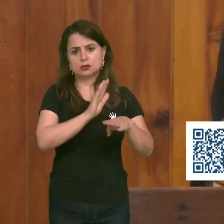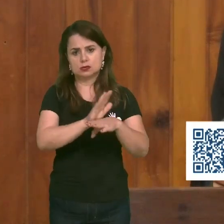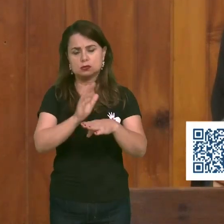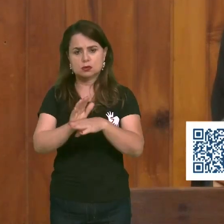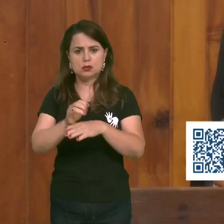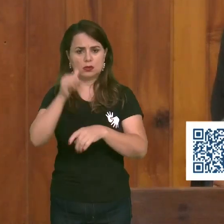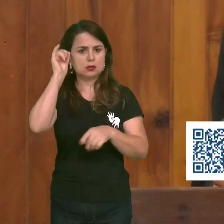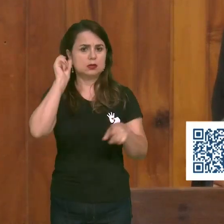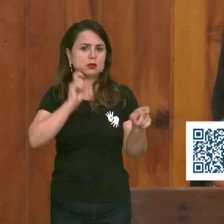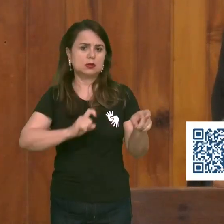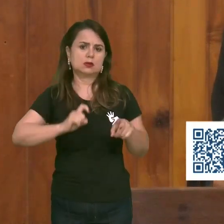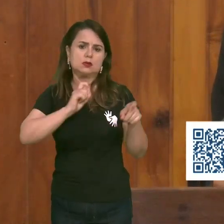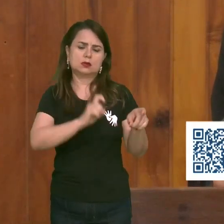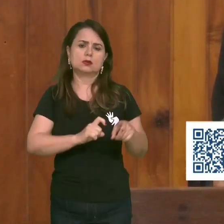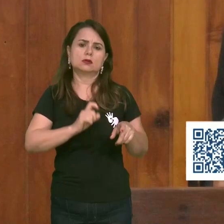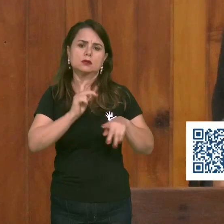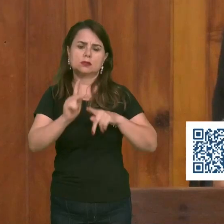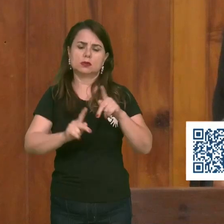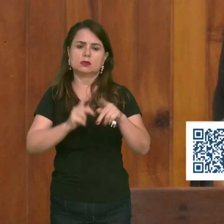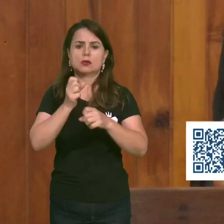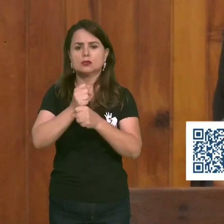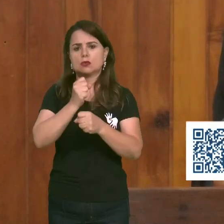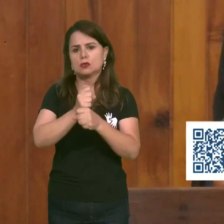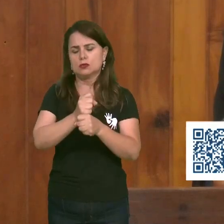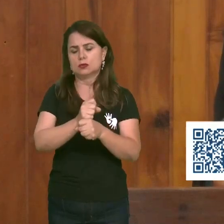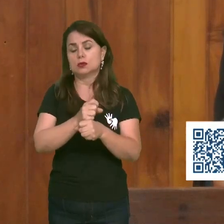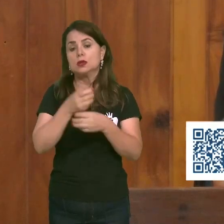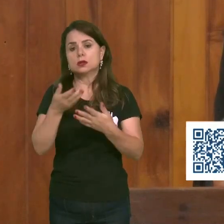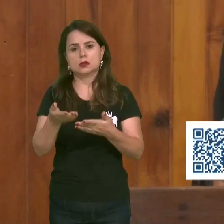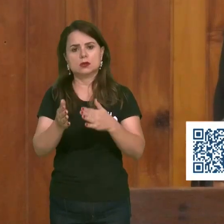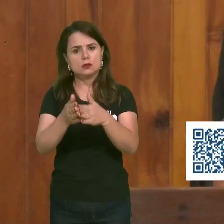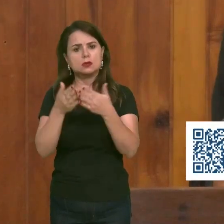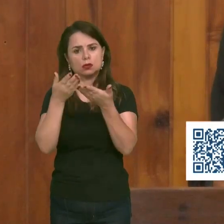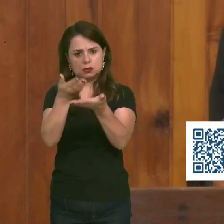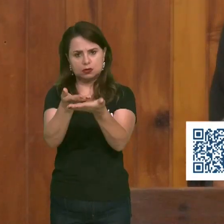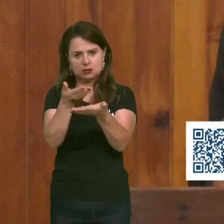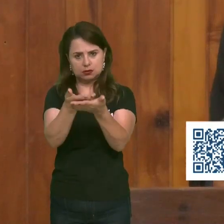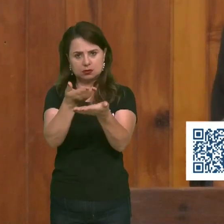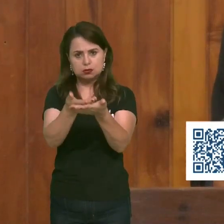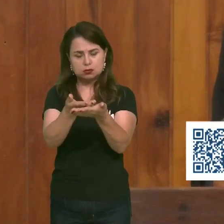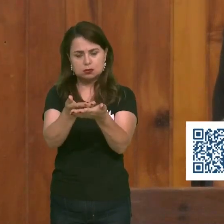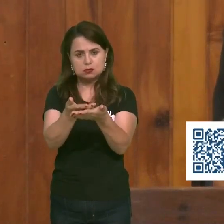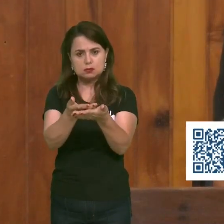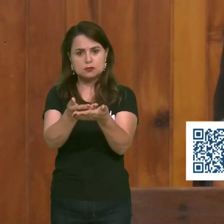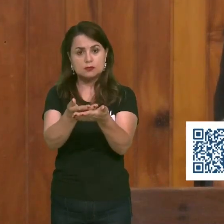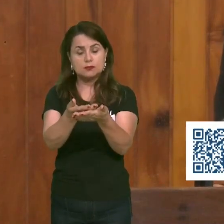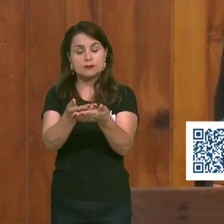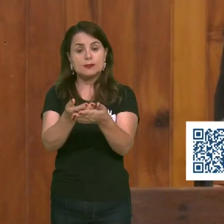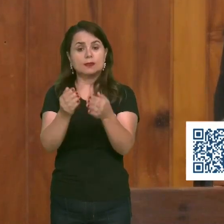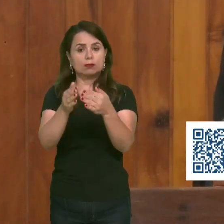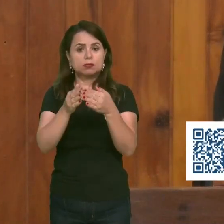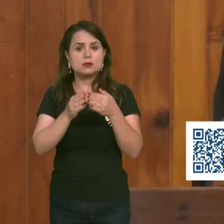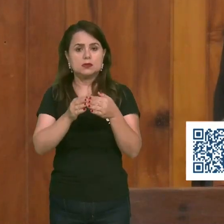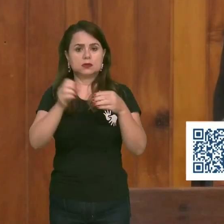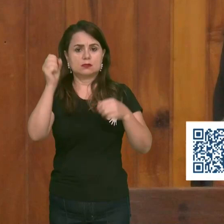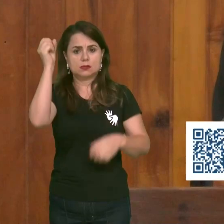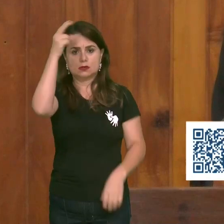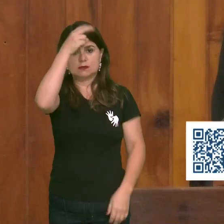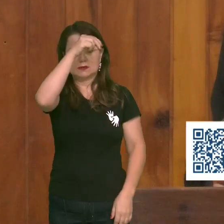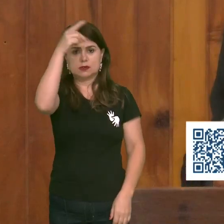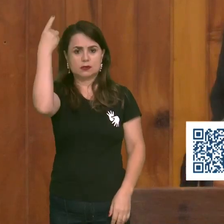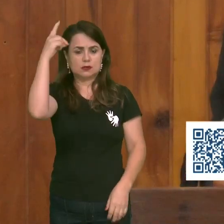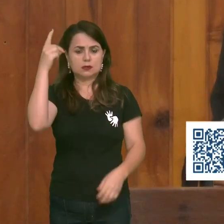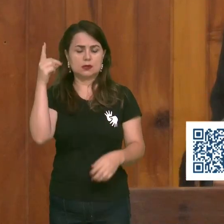aos pequenos Produtores Rurais Então vem através desse requerimento aqui pedir aqui ao Prefeito Municipal secretaria de